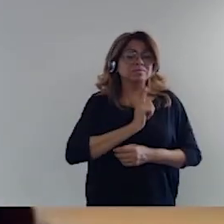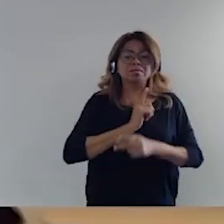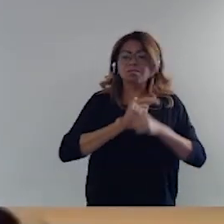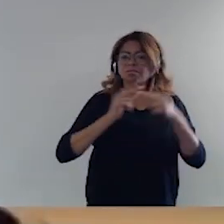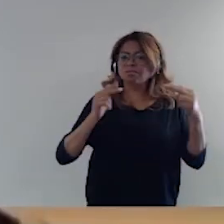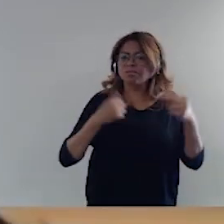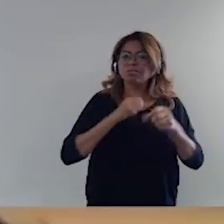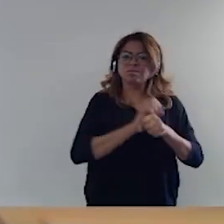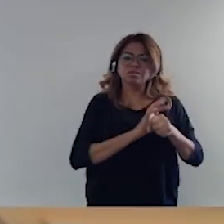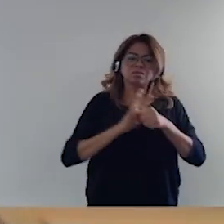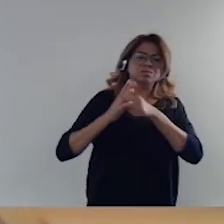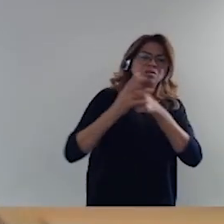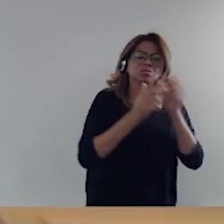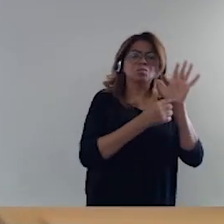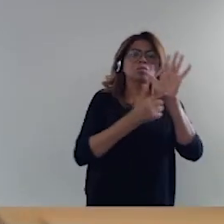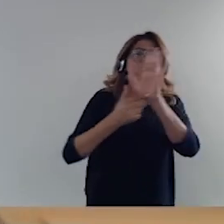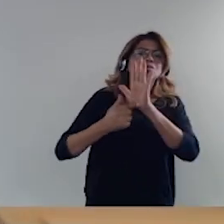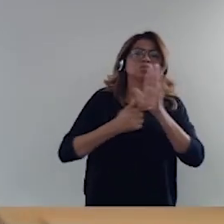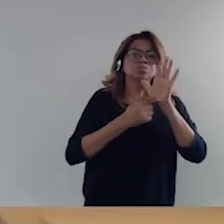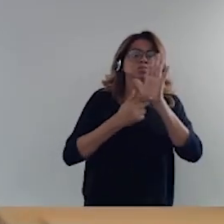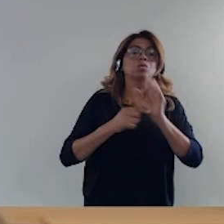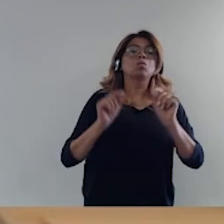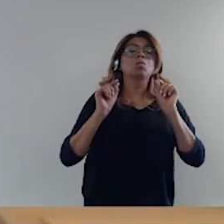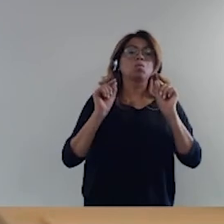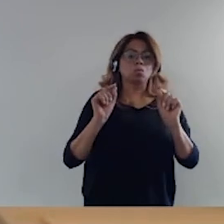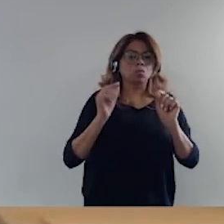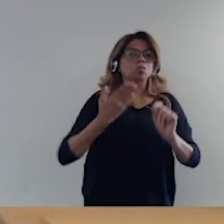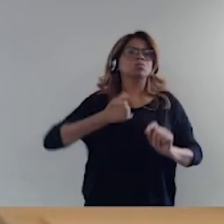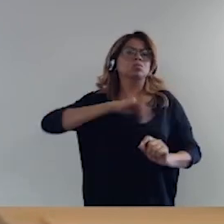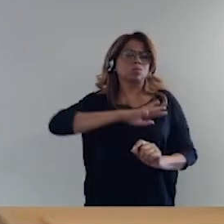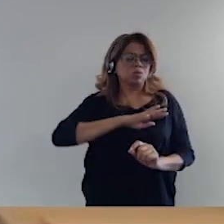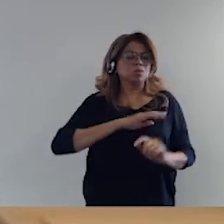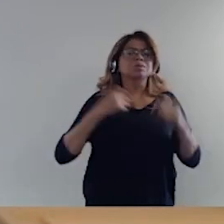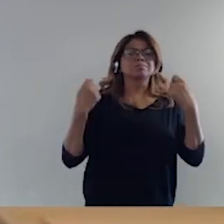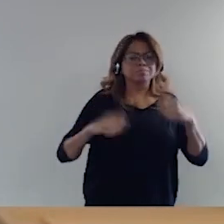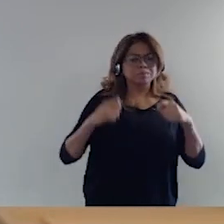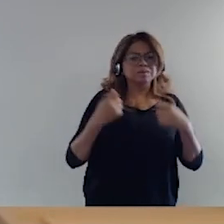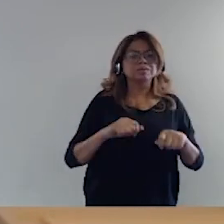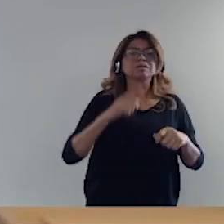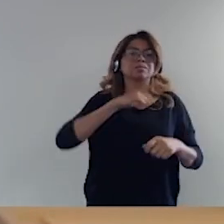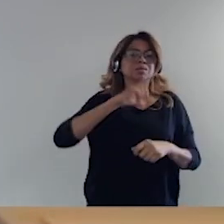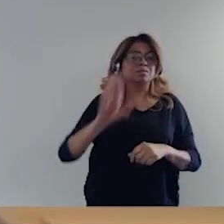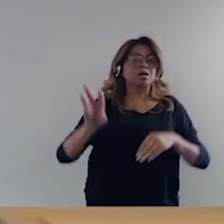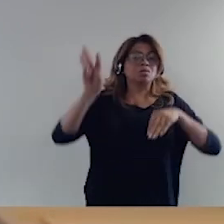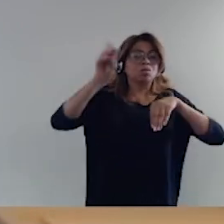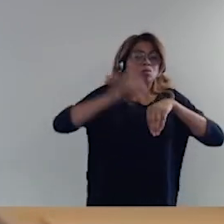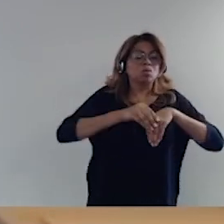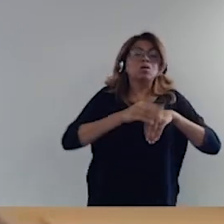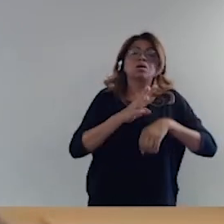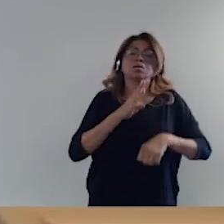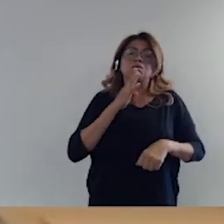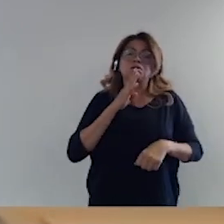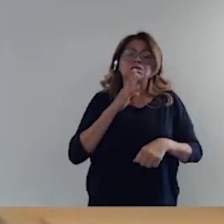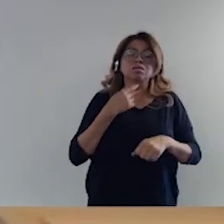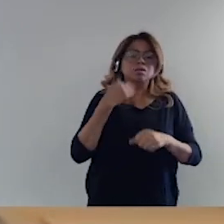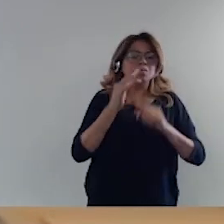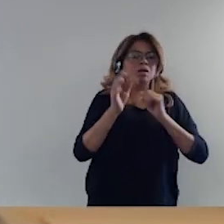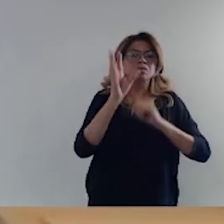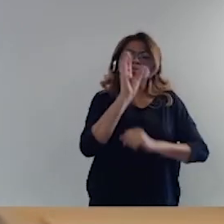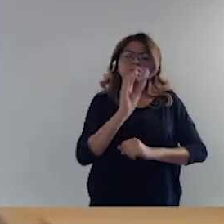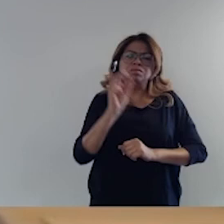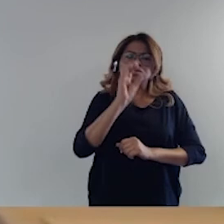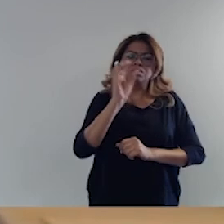que a pandemia revelou, é a de que o conhecimento, a ciência e a